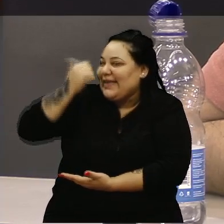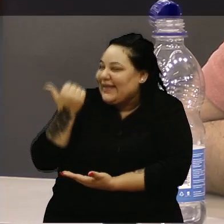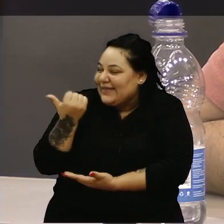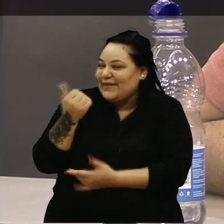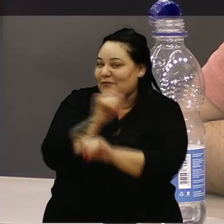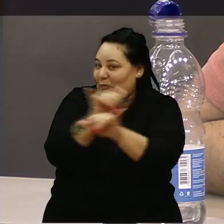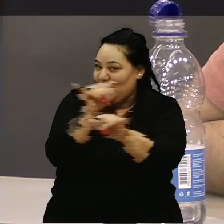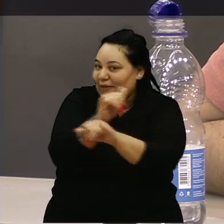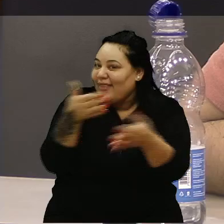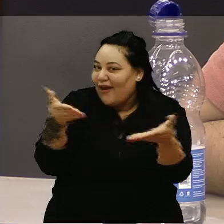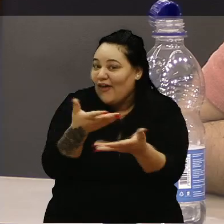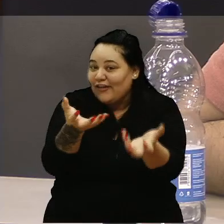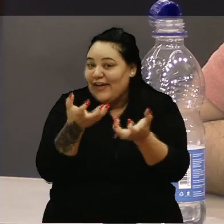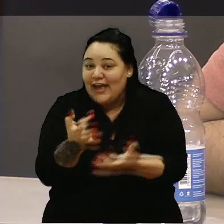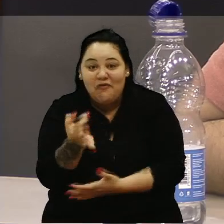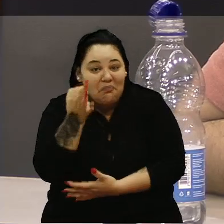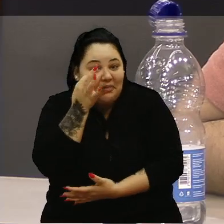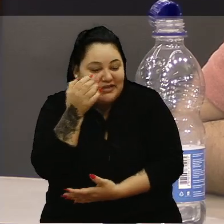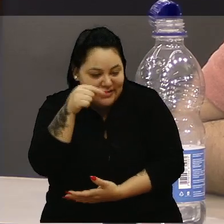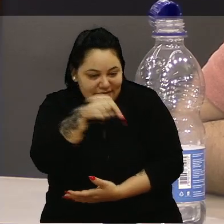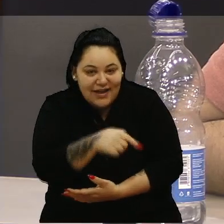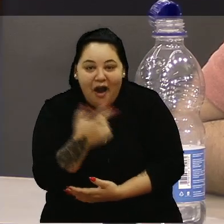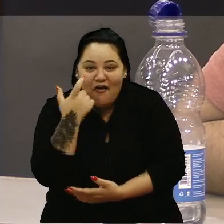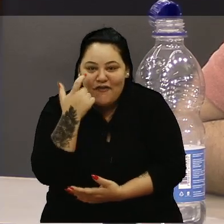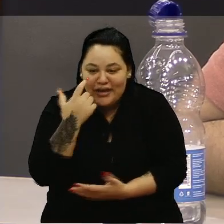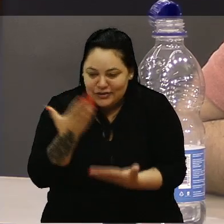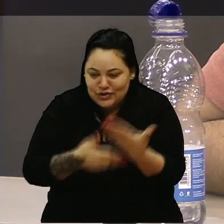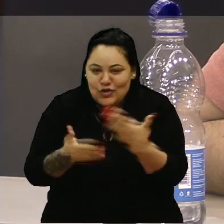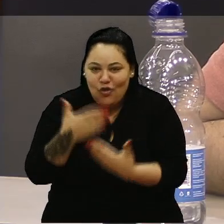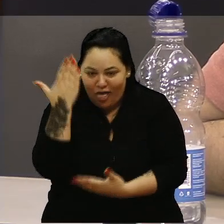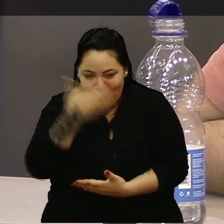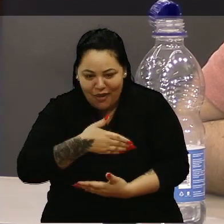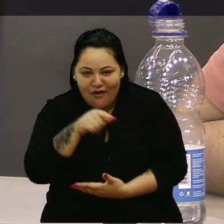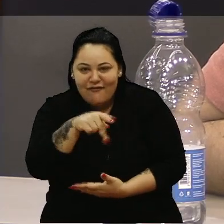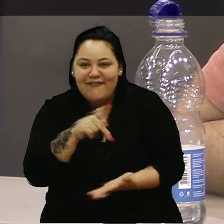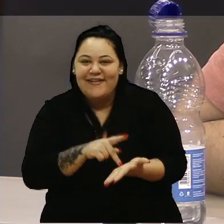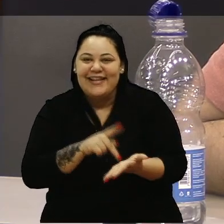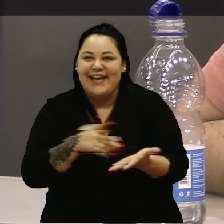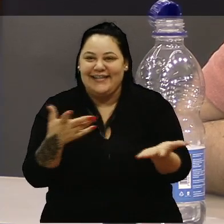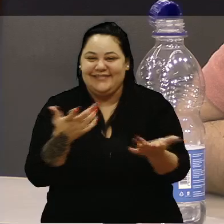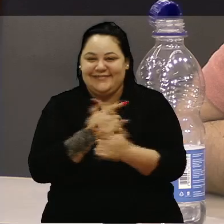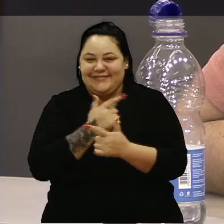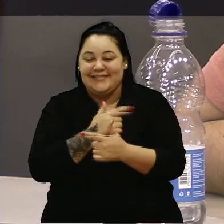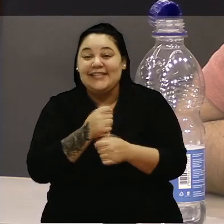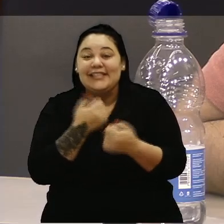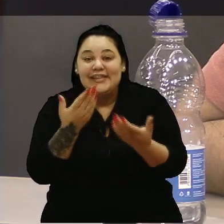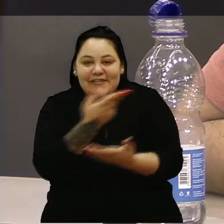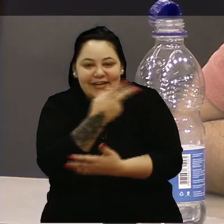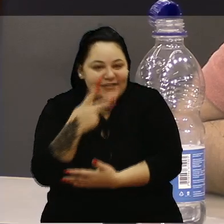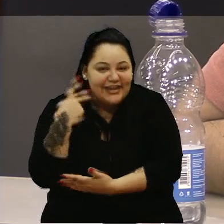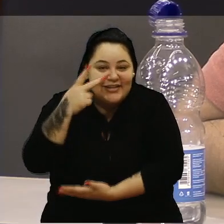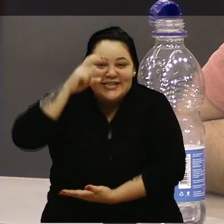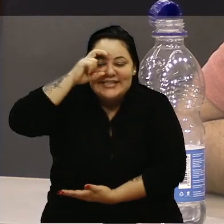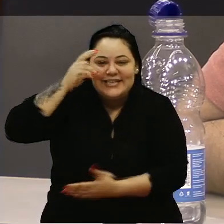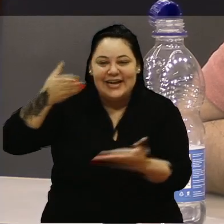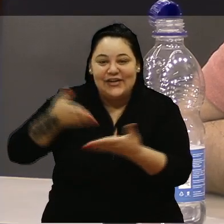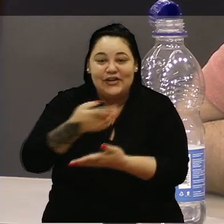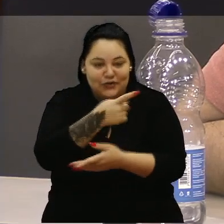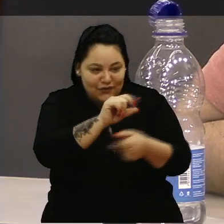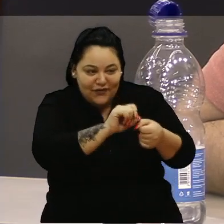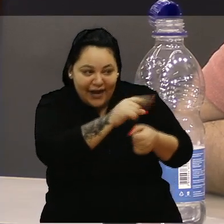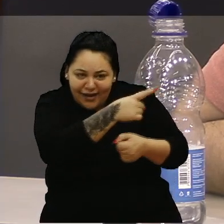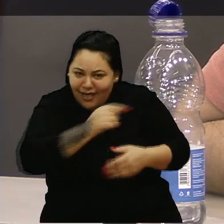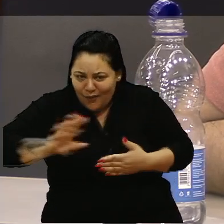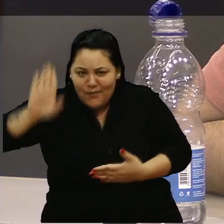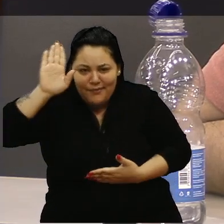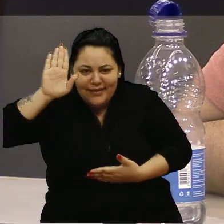vai ter que... Eu quero ver, pessoalmente, se isso daí tudo é verdade, né? Então, agora, a vereadora Sandra, eu quero que o senhor faça ela se comprometer